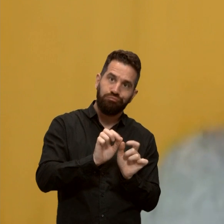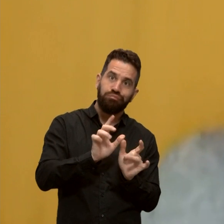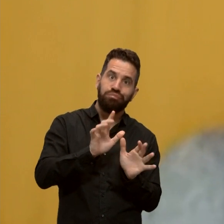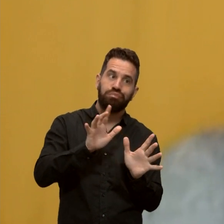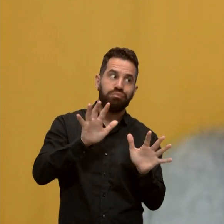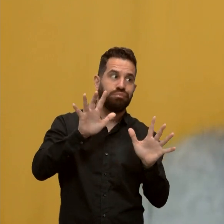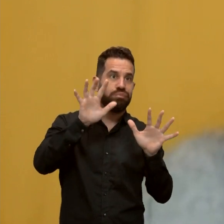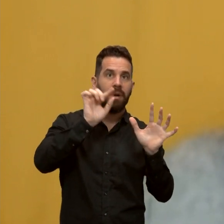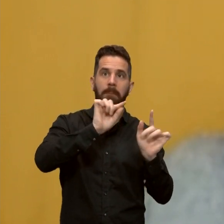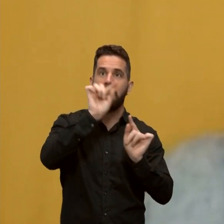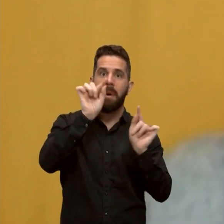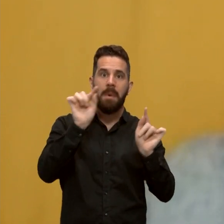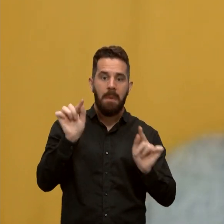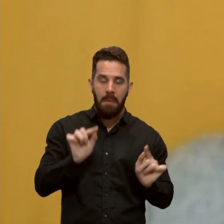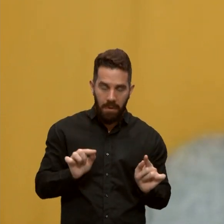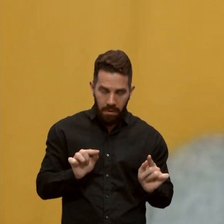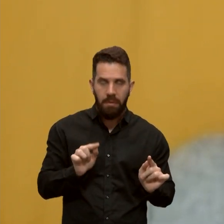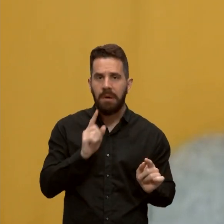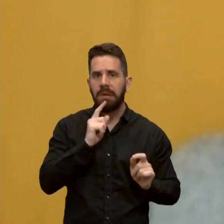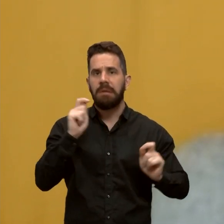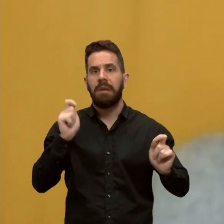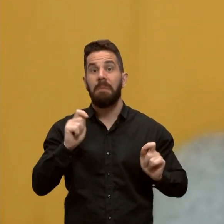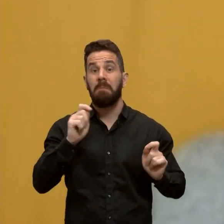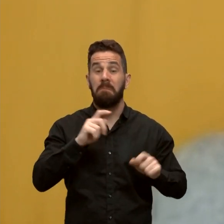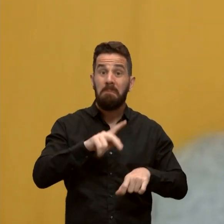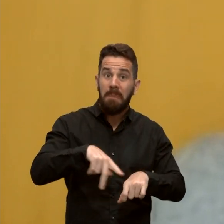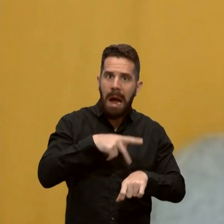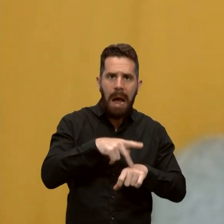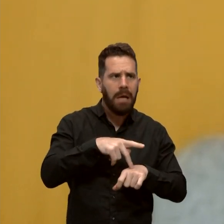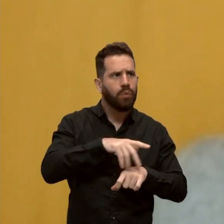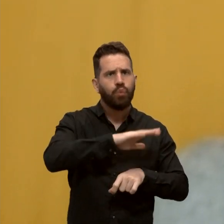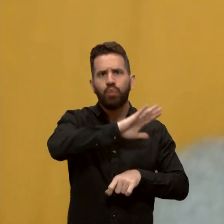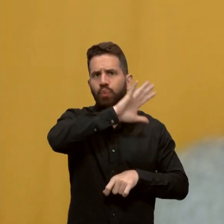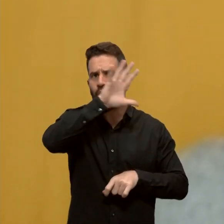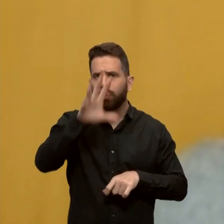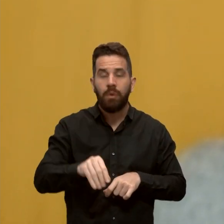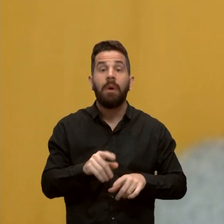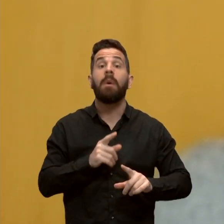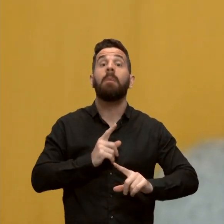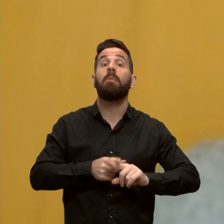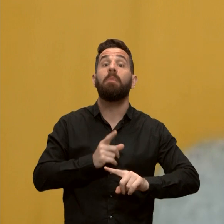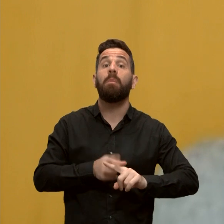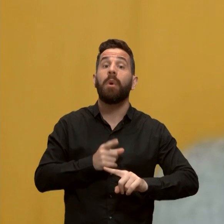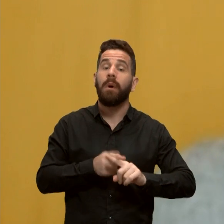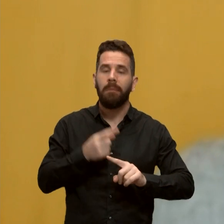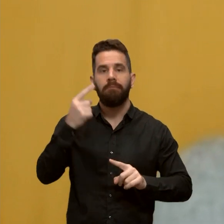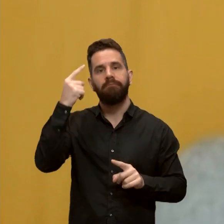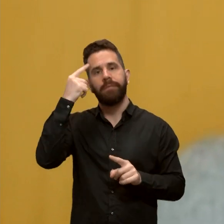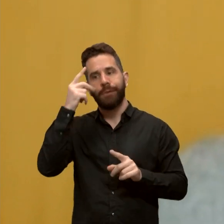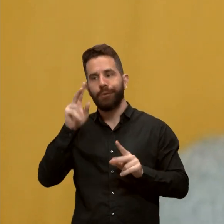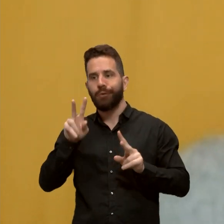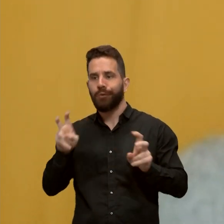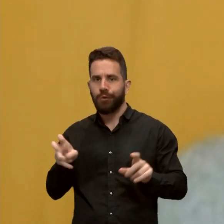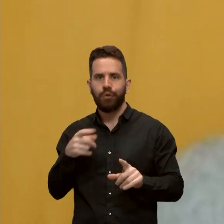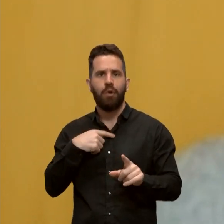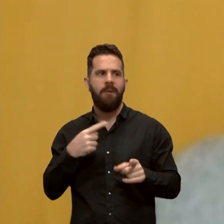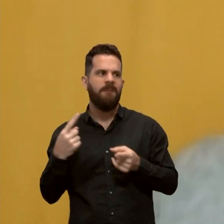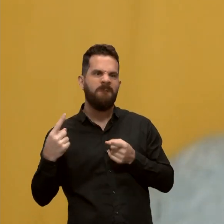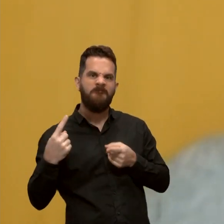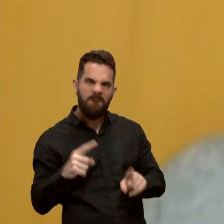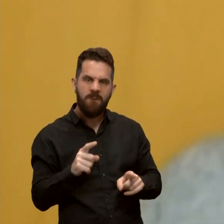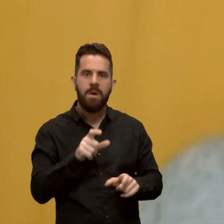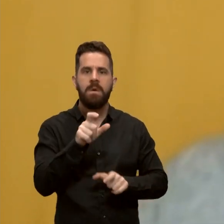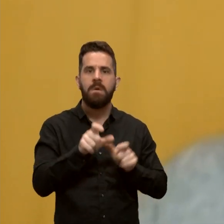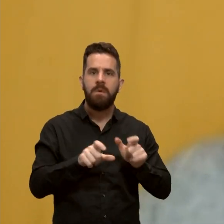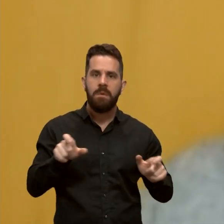muito amplo em relação ao país, porque boa parte dessas questões de violação e de ameaça aos defensores de direitos humanos, ela não se dá